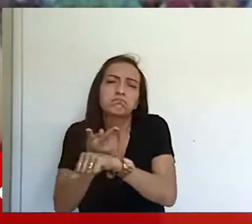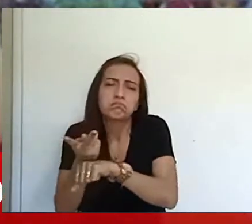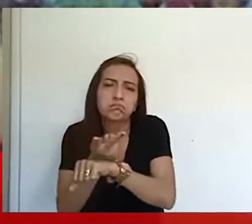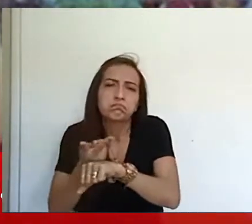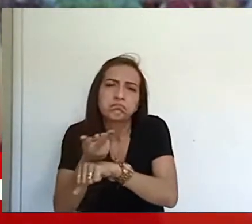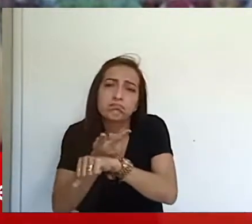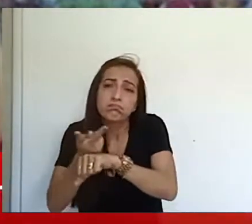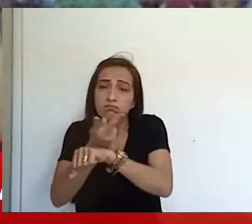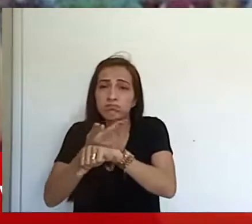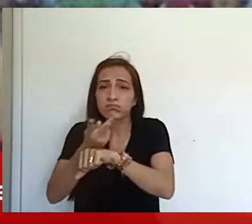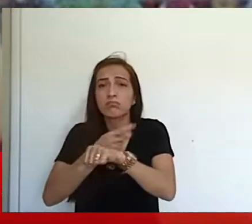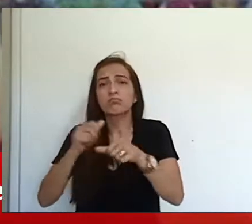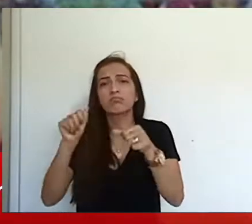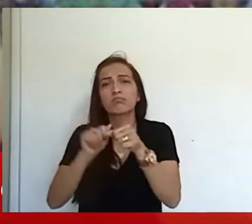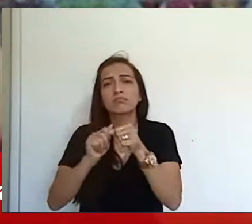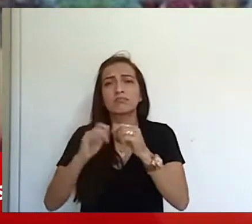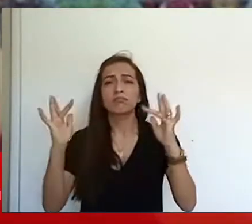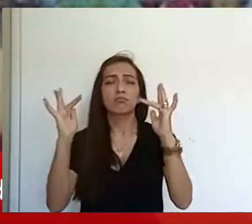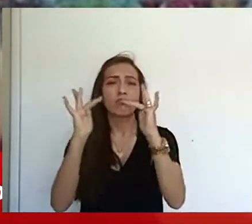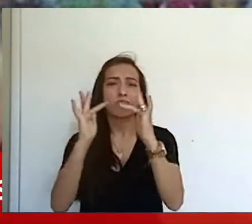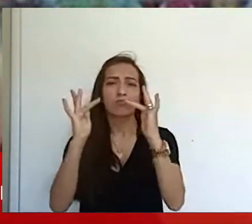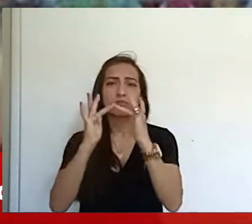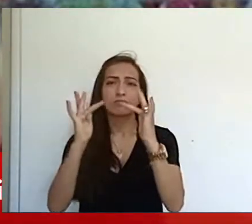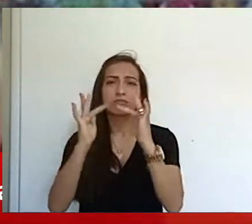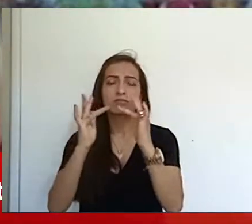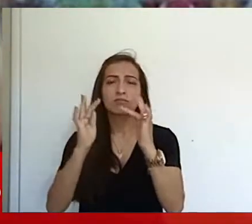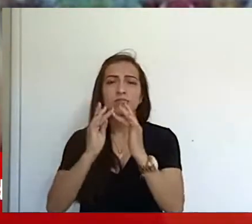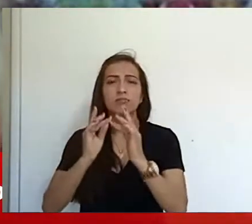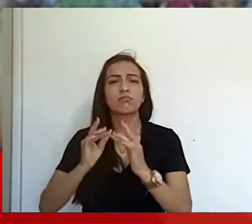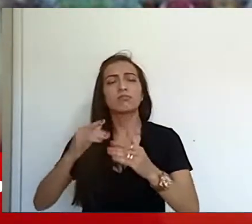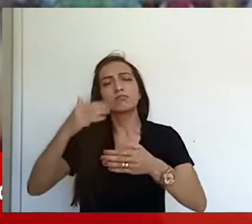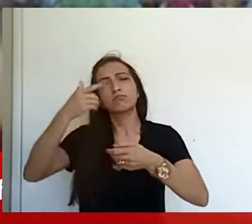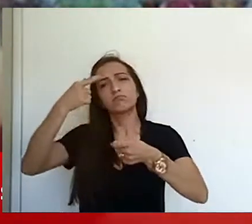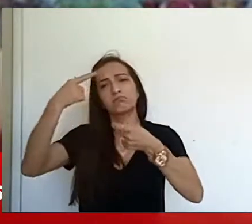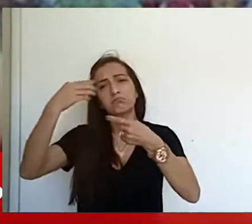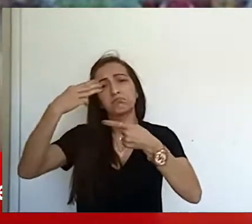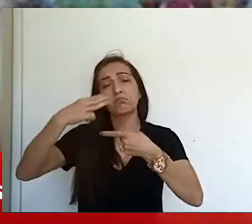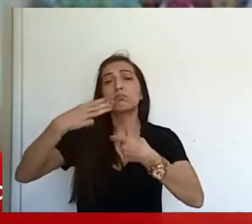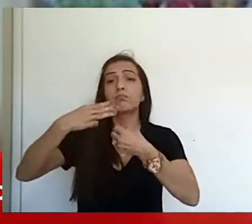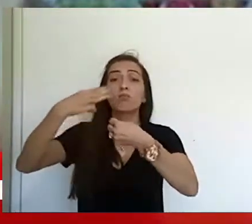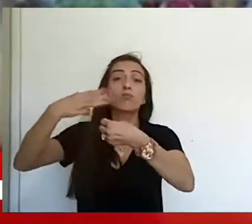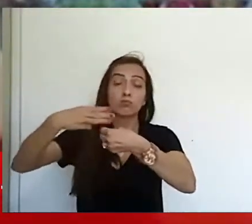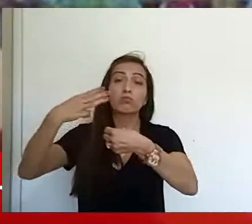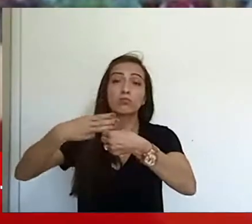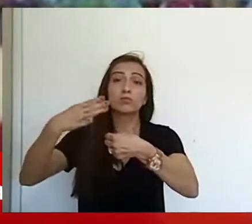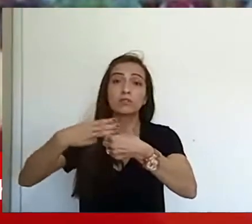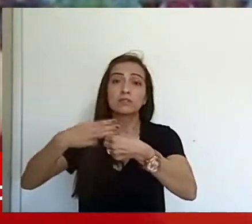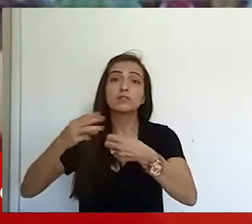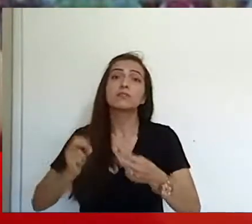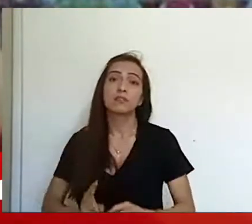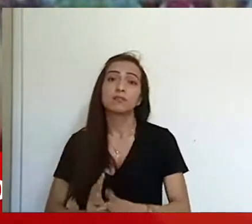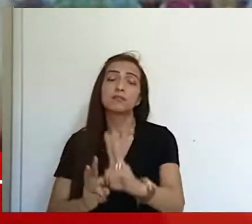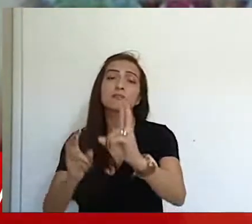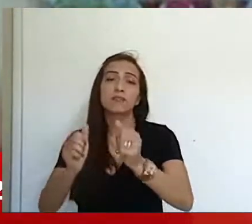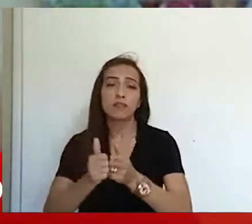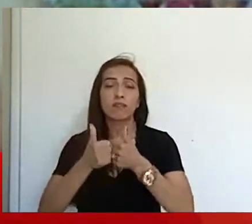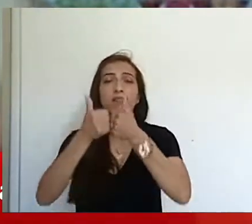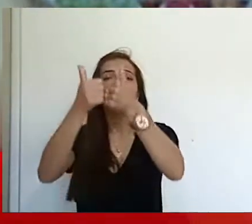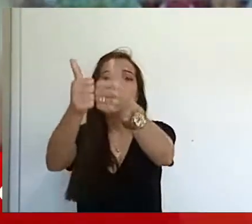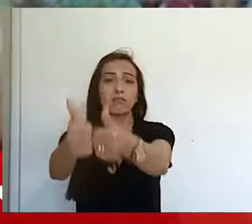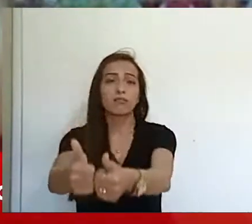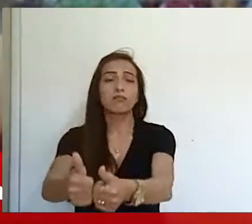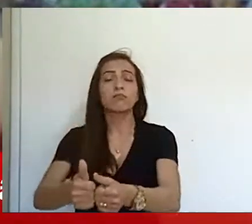fazer contato com alguns municípios diariamente para acompanhar a situação, se o pessoal está conseguindo fazer isolamento, se não está. E aí